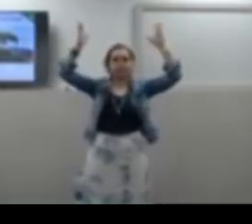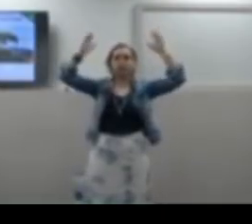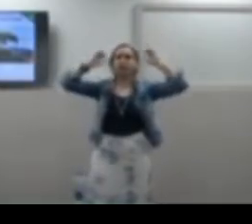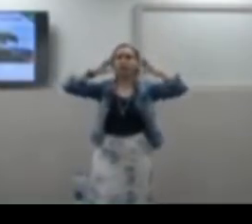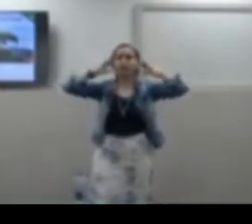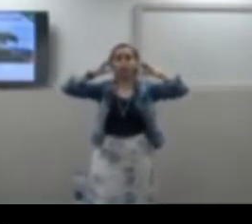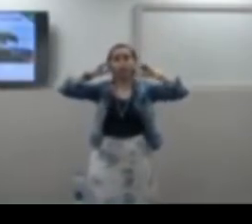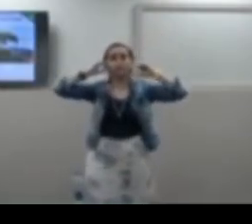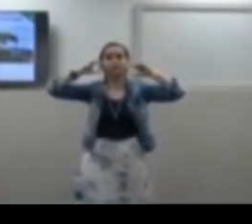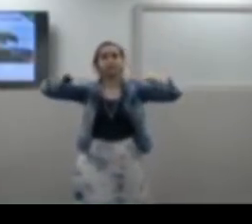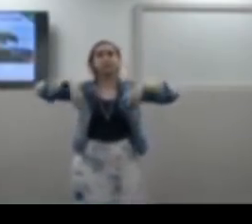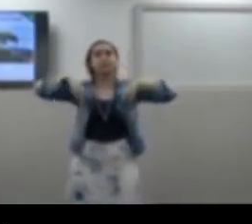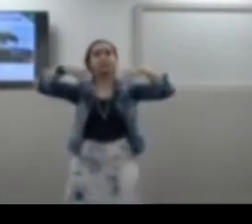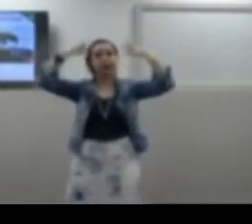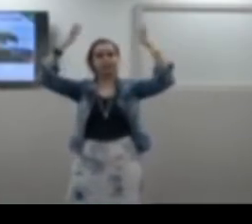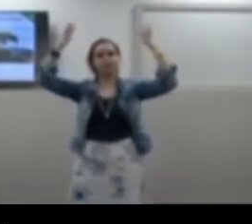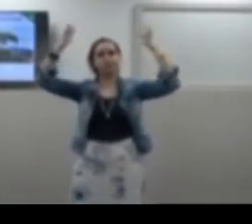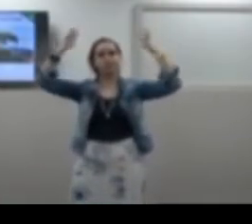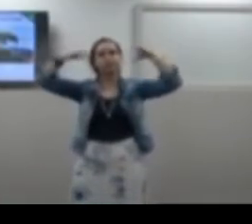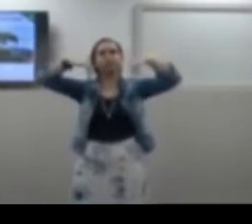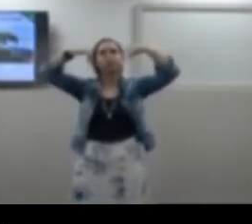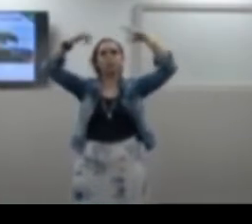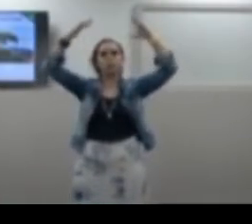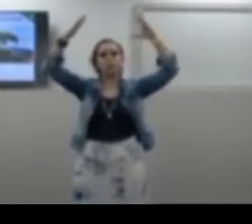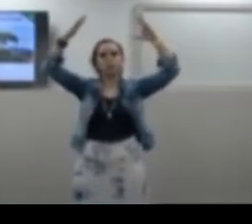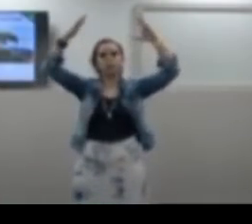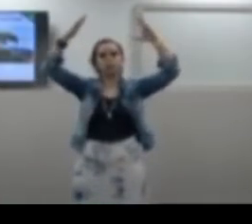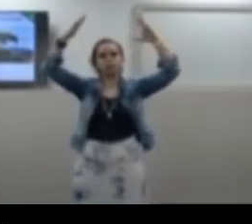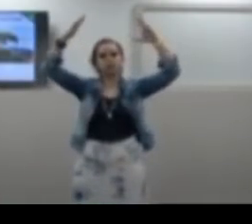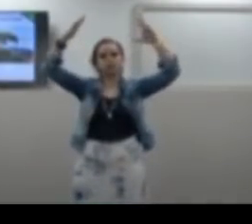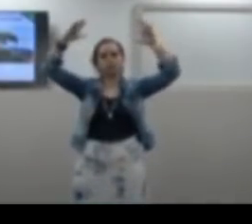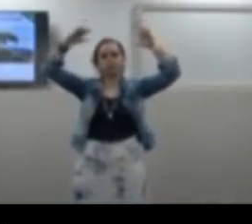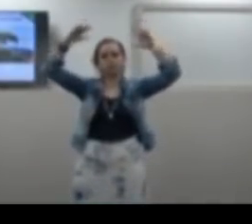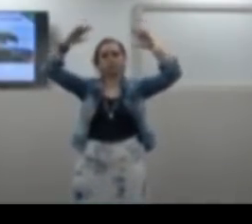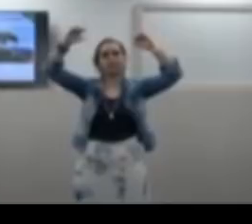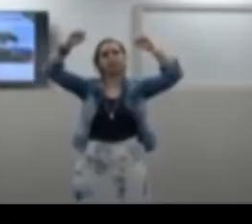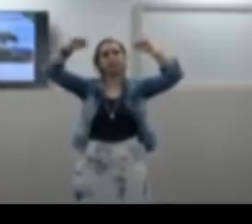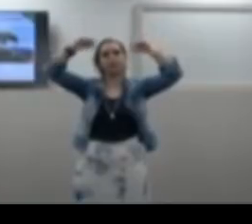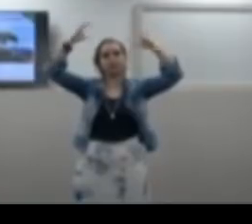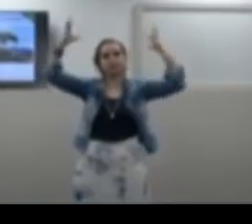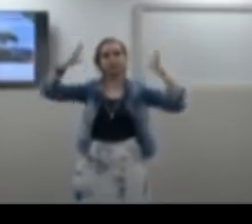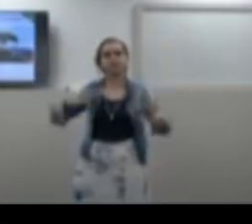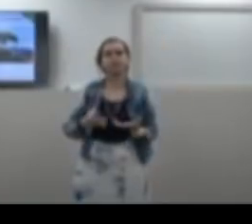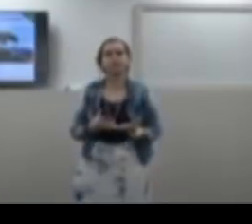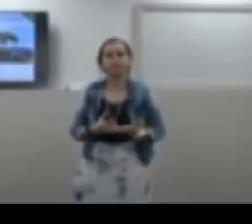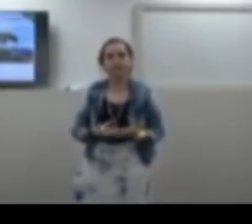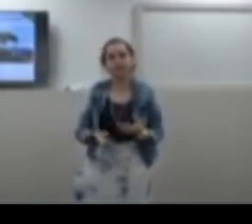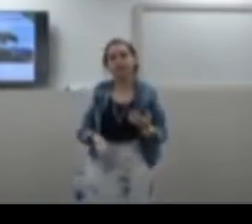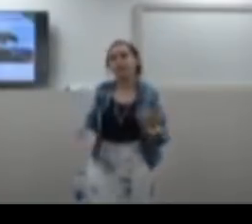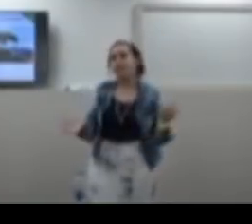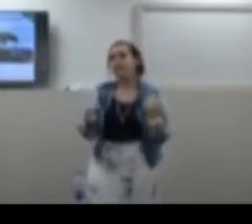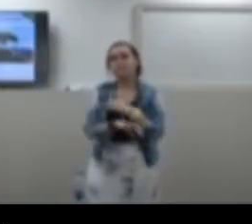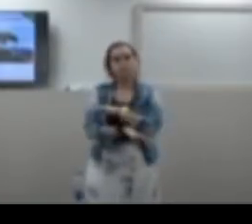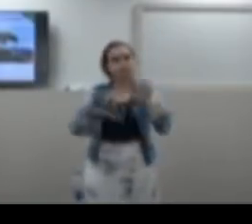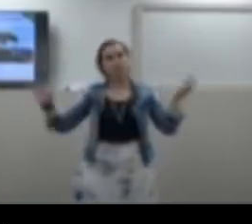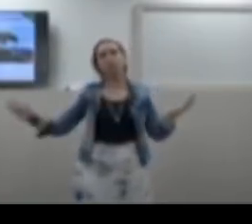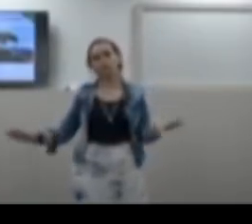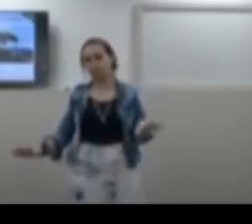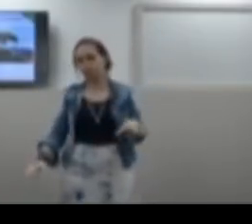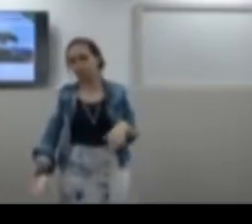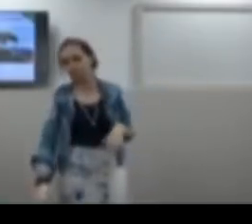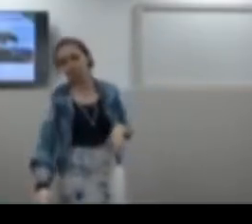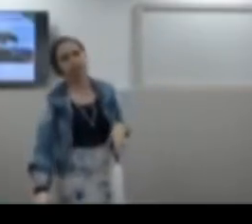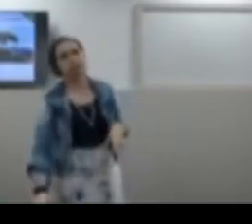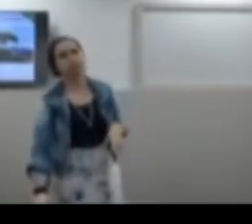as árvores longas, as árvores que crescem de verdade, que ocupam o estrato arbóreo da copa das árvores, tá? Então, tem